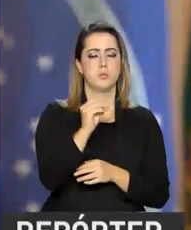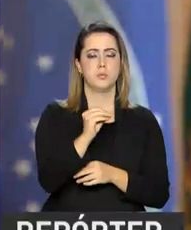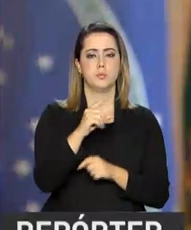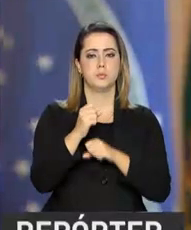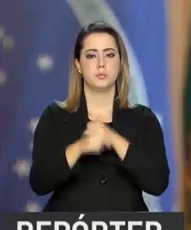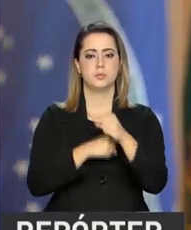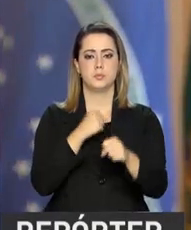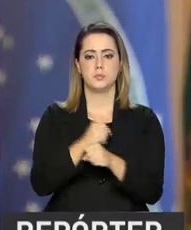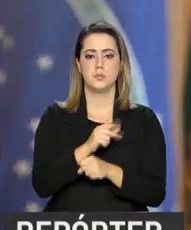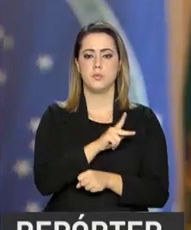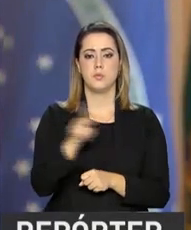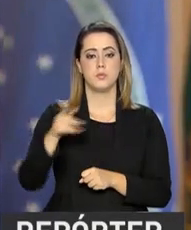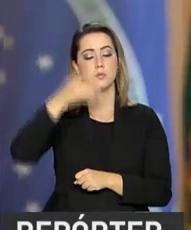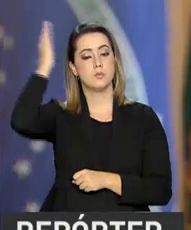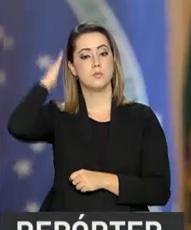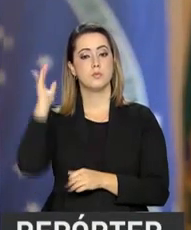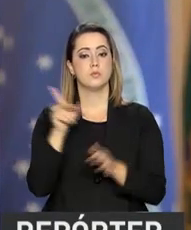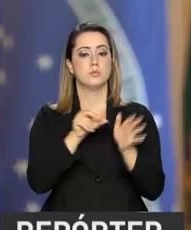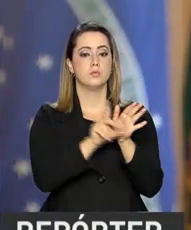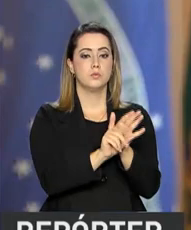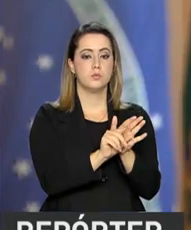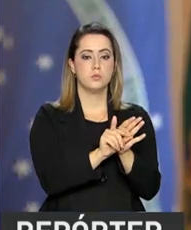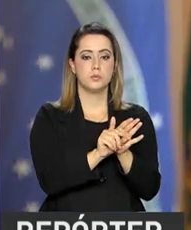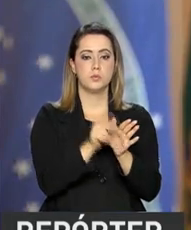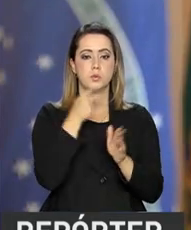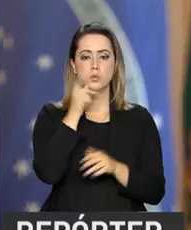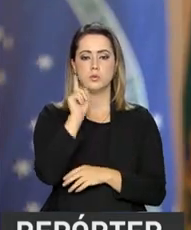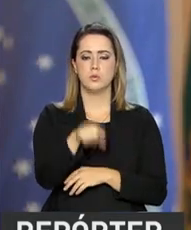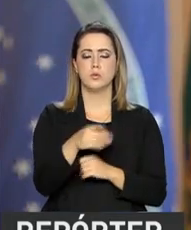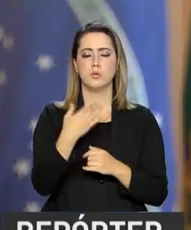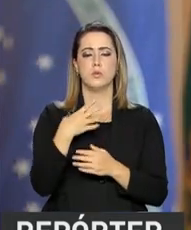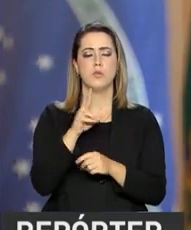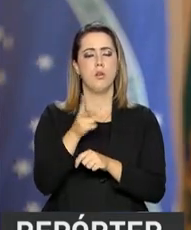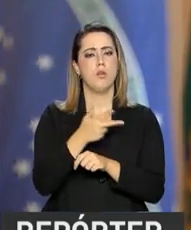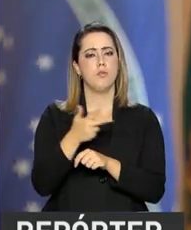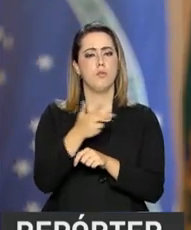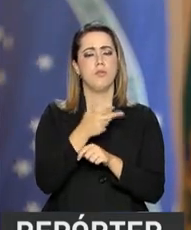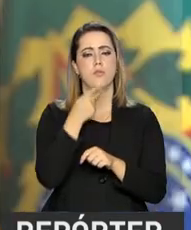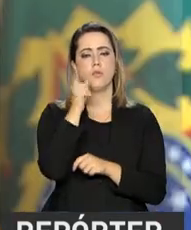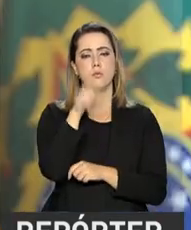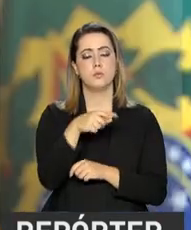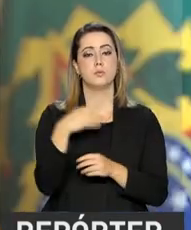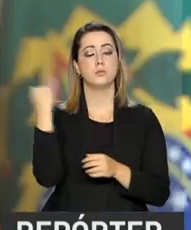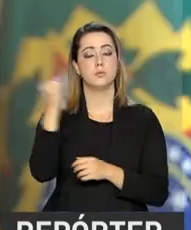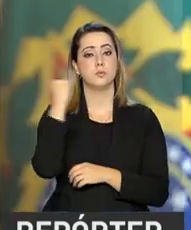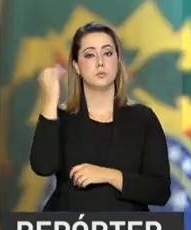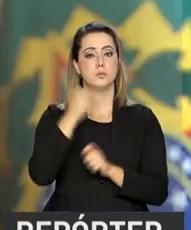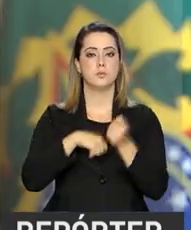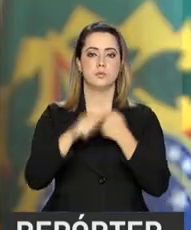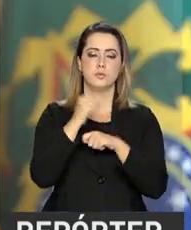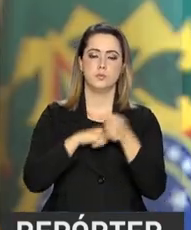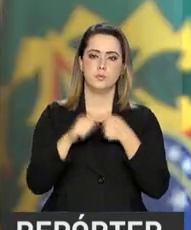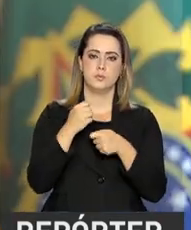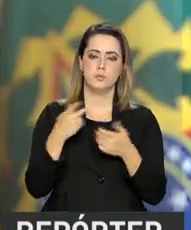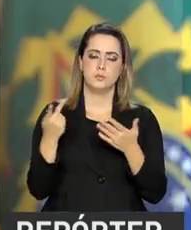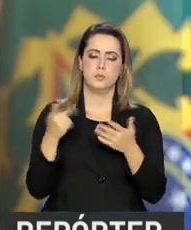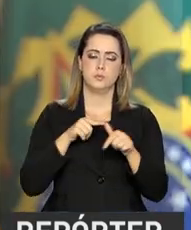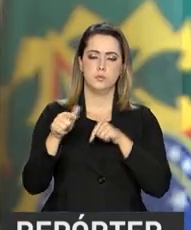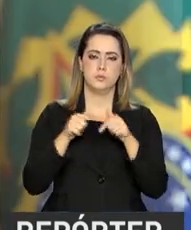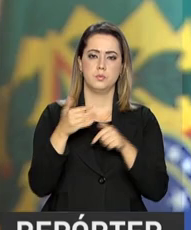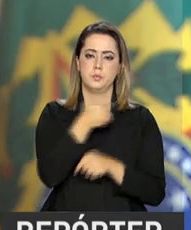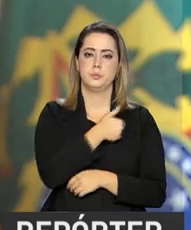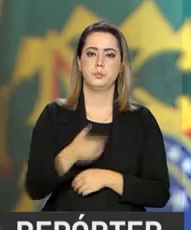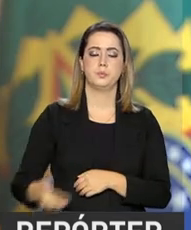O presidente Michel Temer publicou um vídeo nas redes sociais destacando a importância de medidas econômicas adotadas pelo